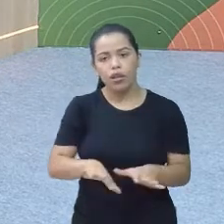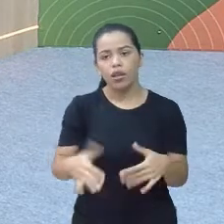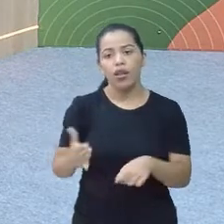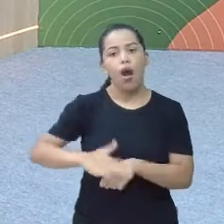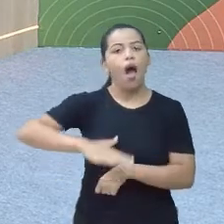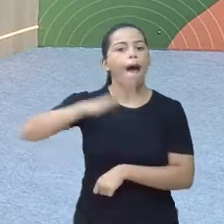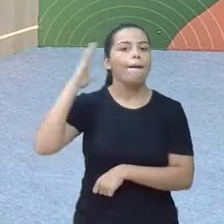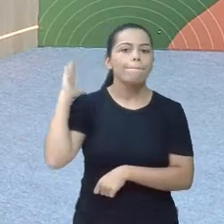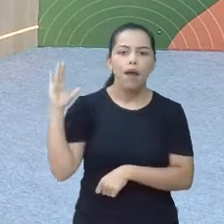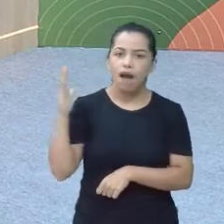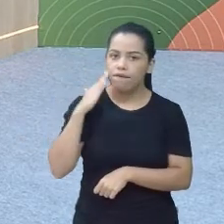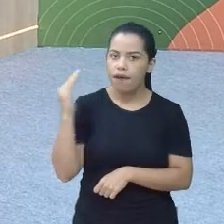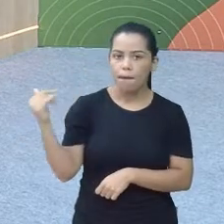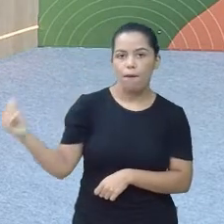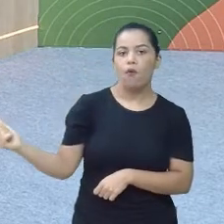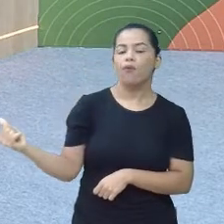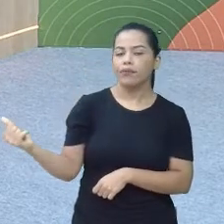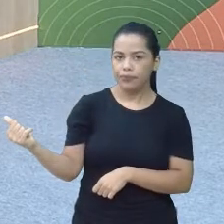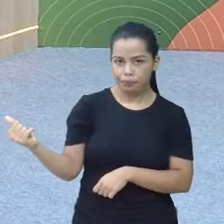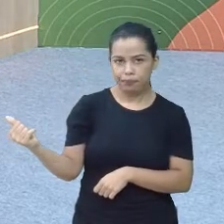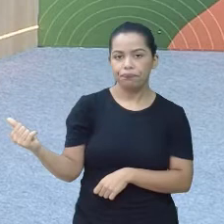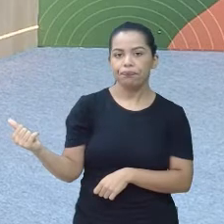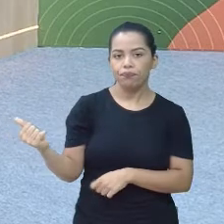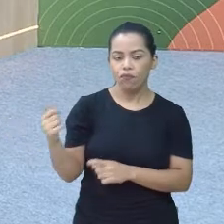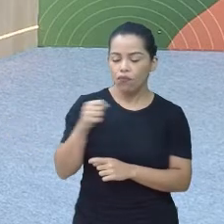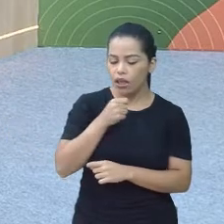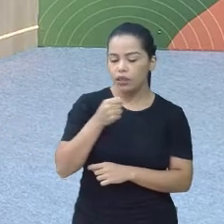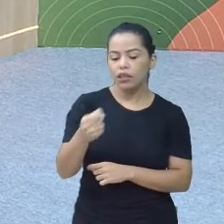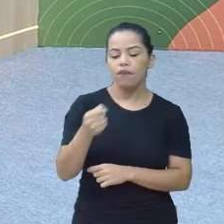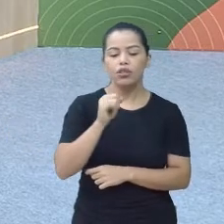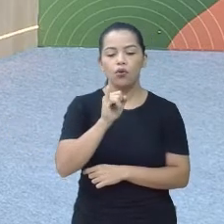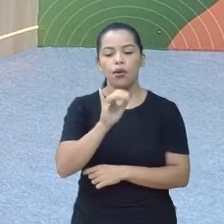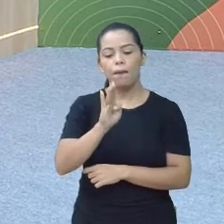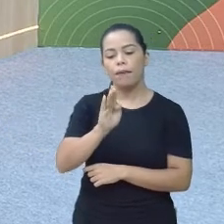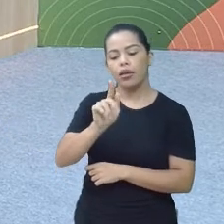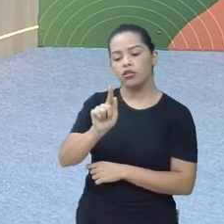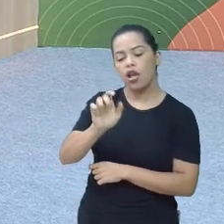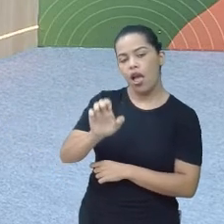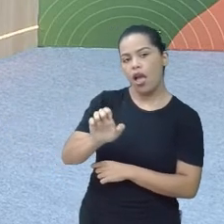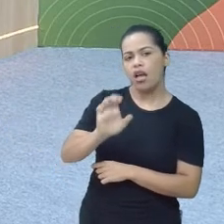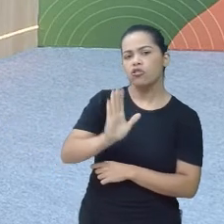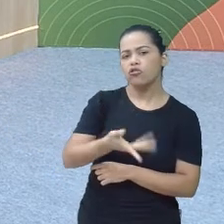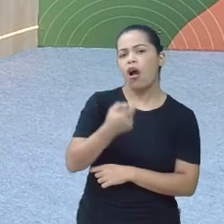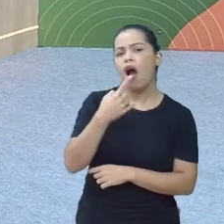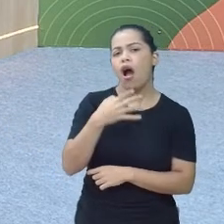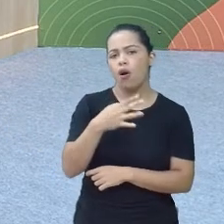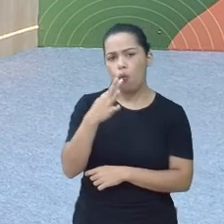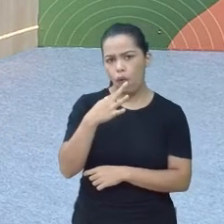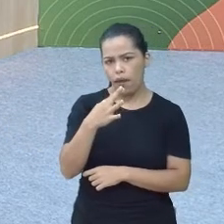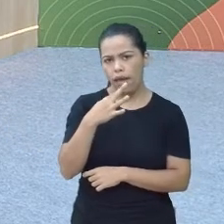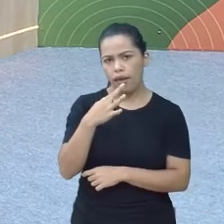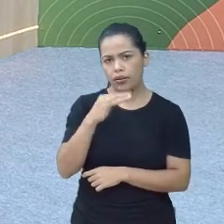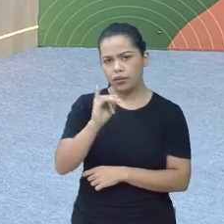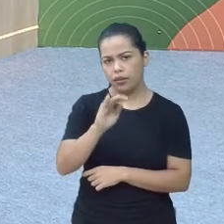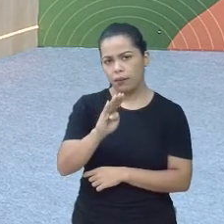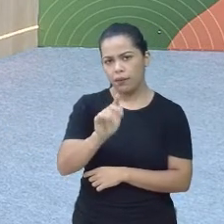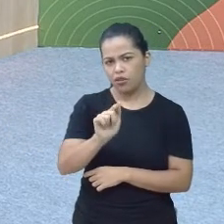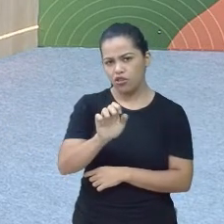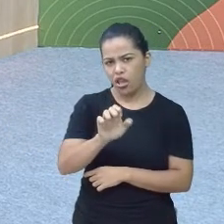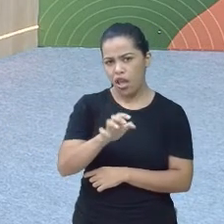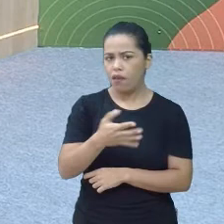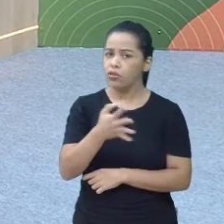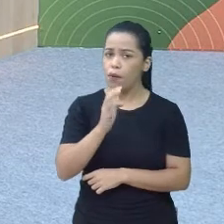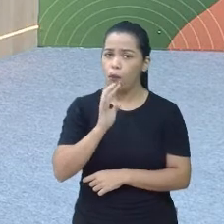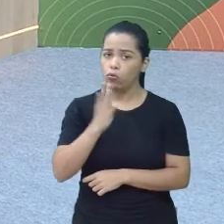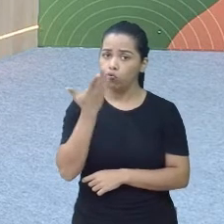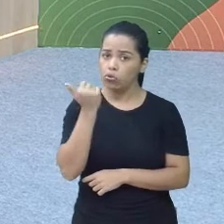famosa entrevista de coletas de informações é a do IBGE. Já ouviu falar do IBGE, com certeza. Pode até não saber o que